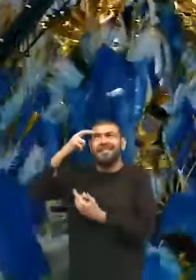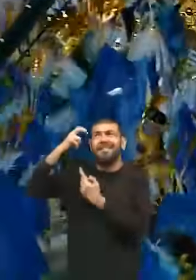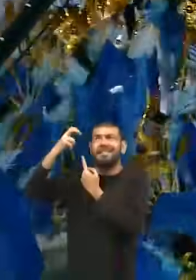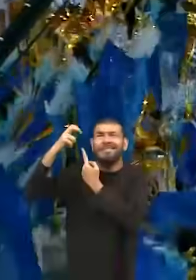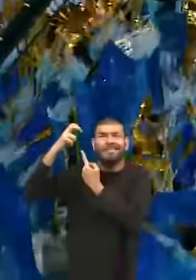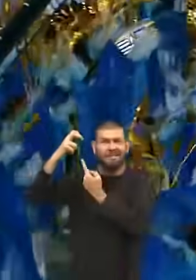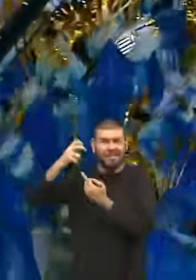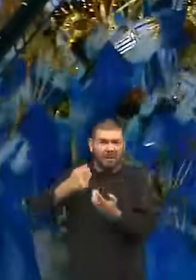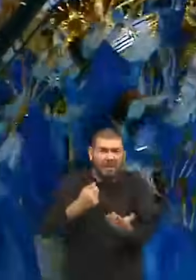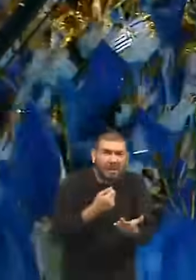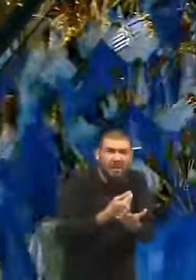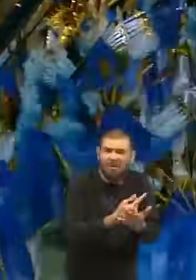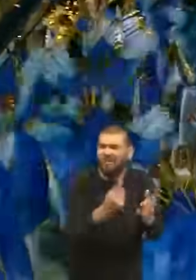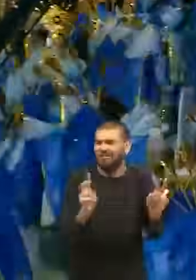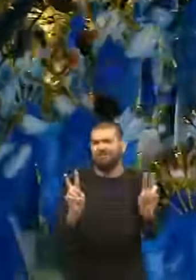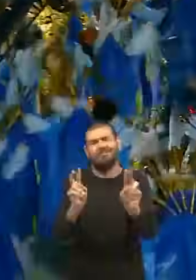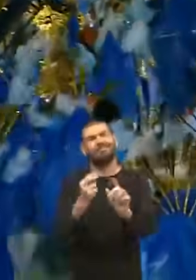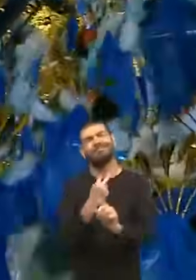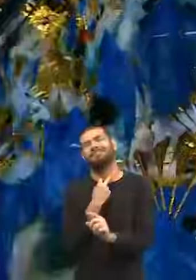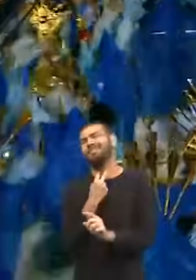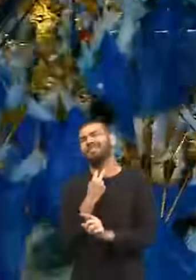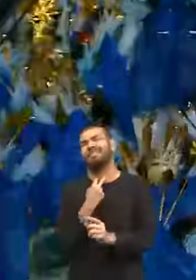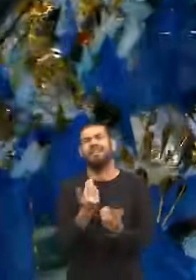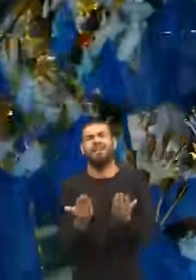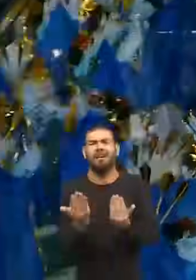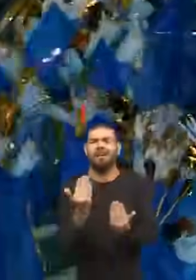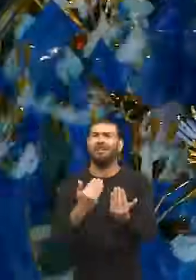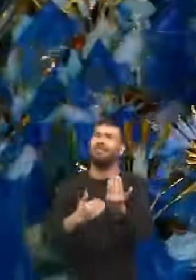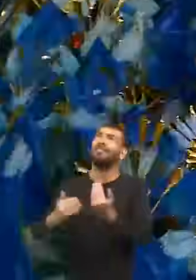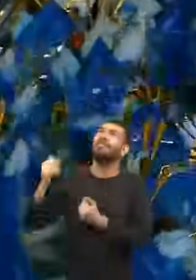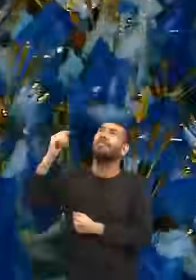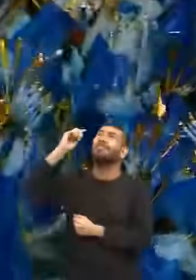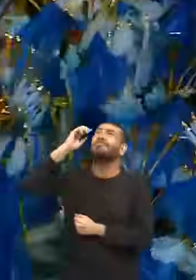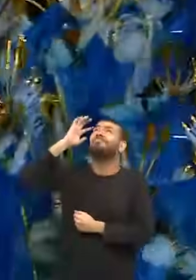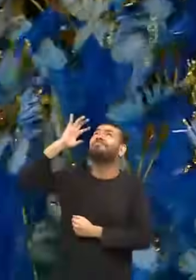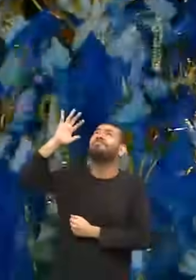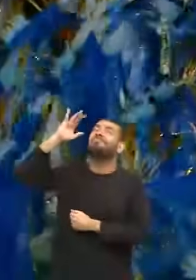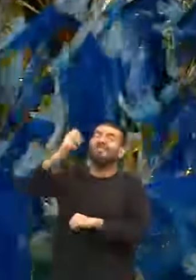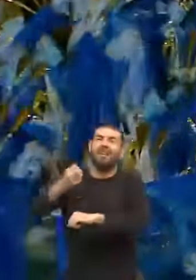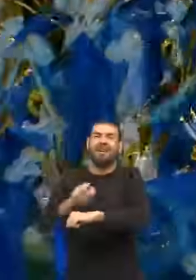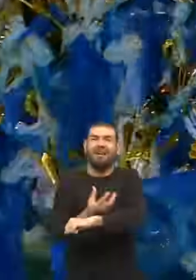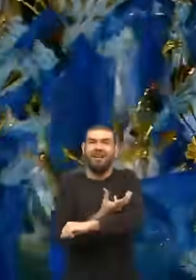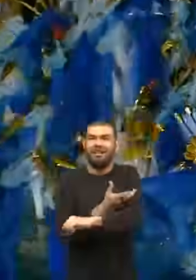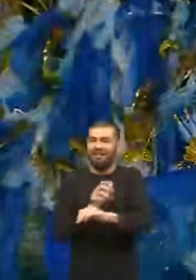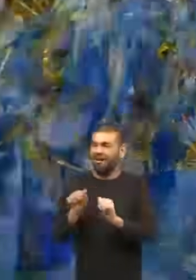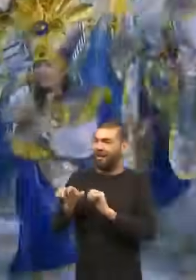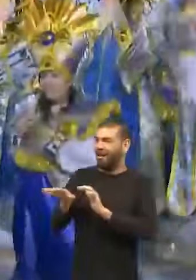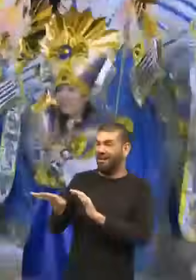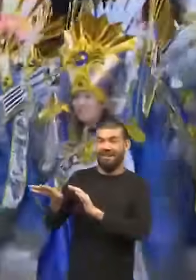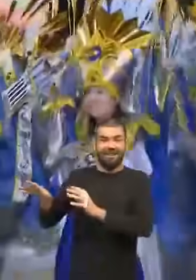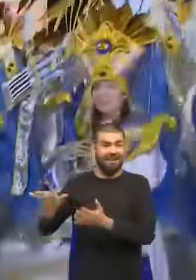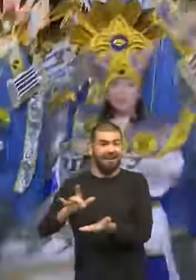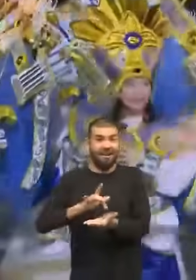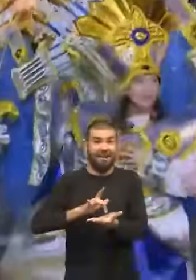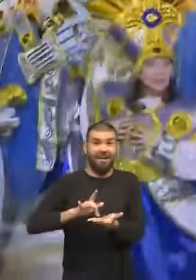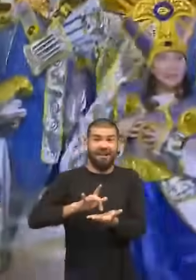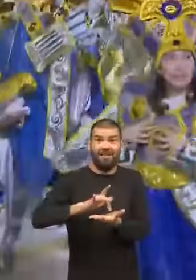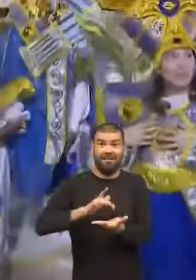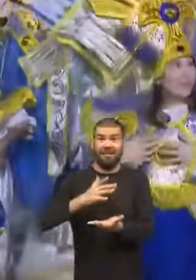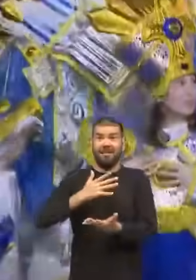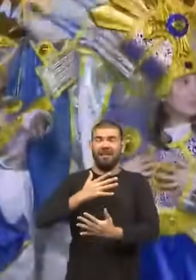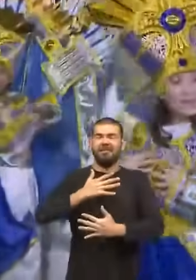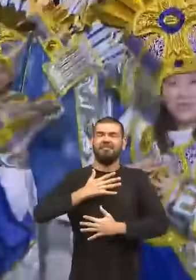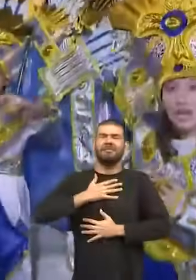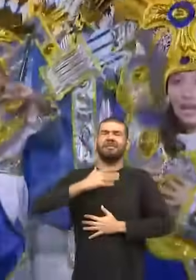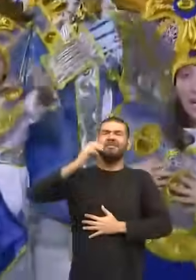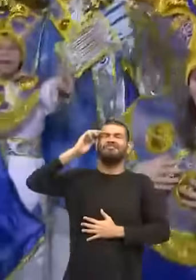se pode roubar. Reviver essa emoção. Na avenida, ciganos é a minha